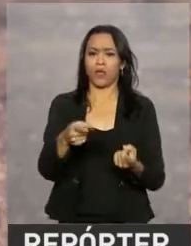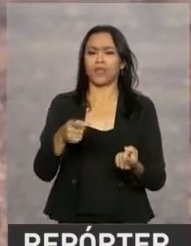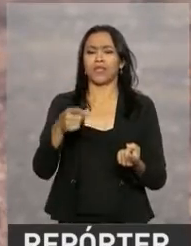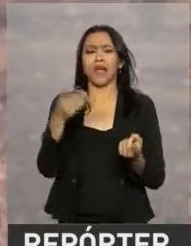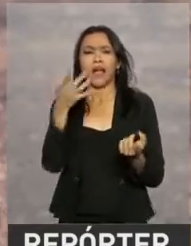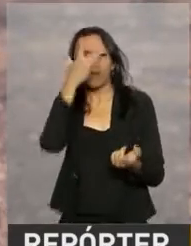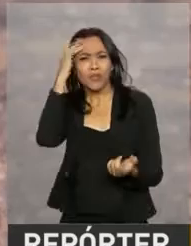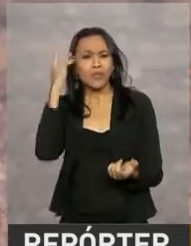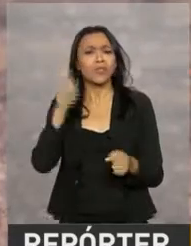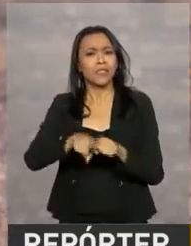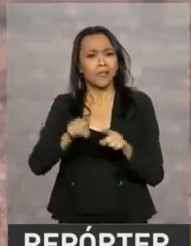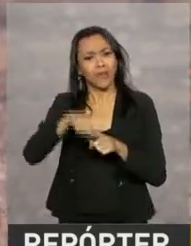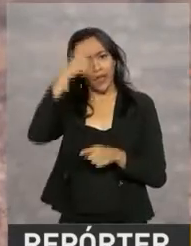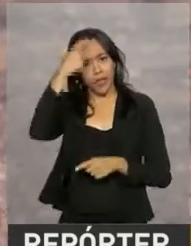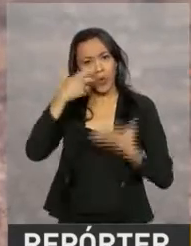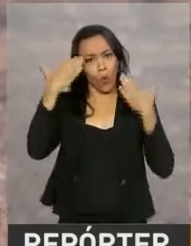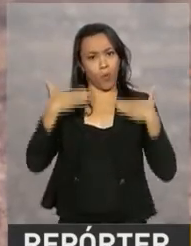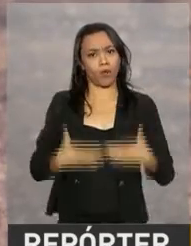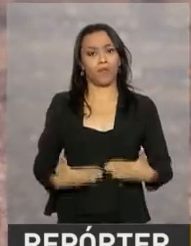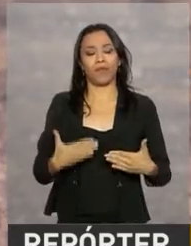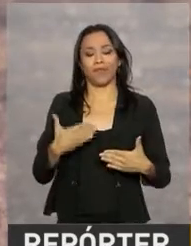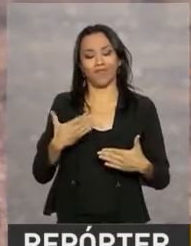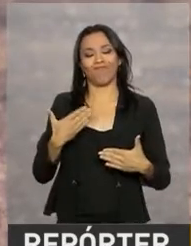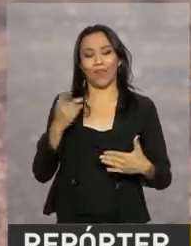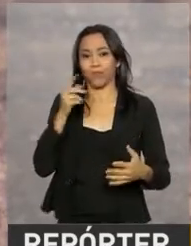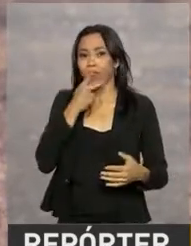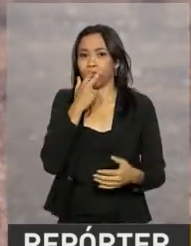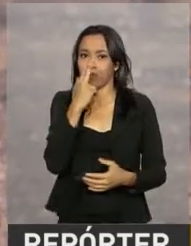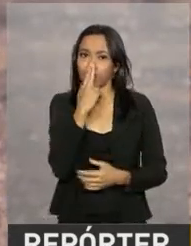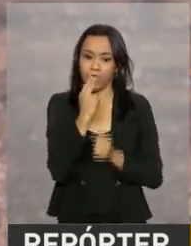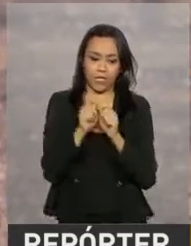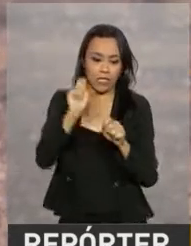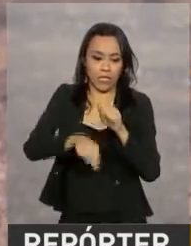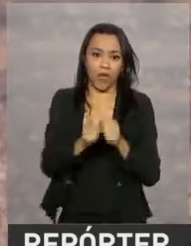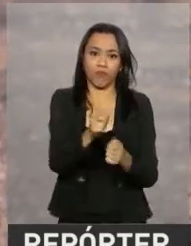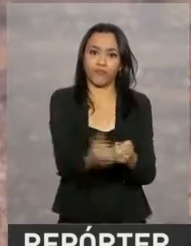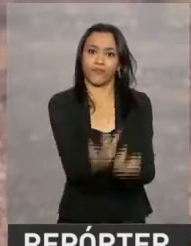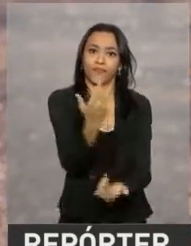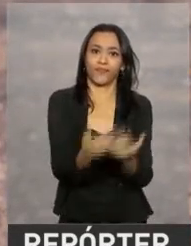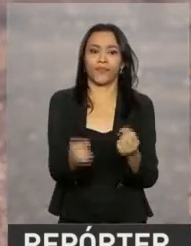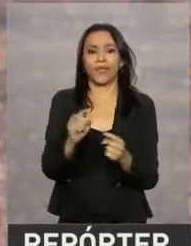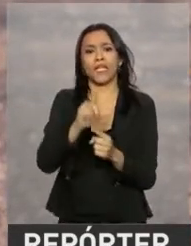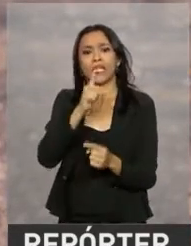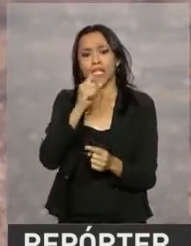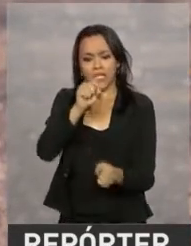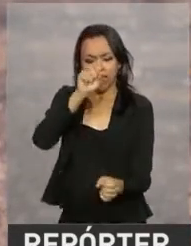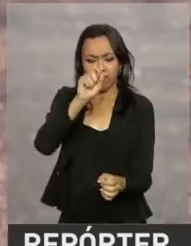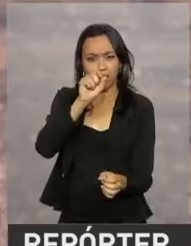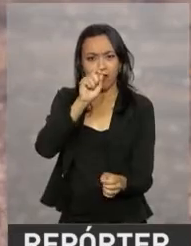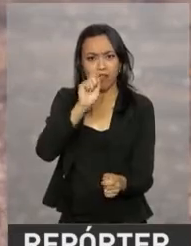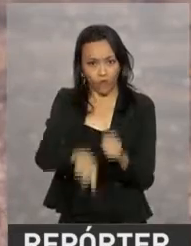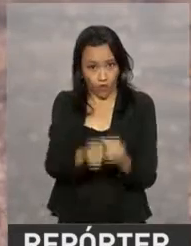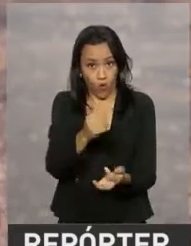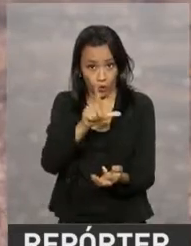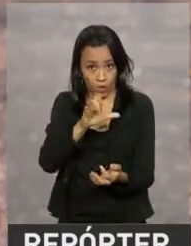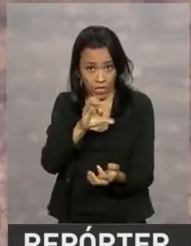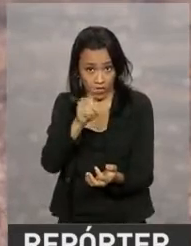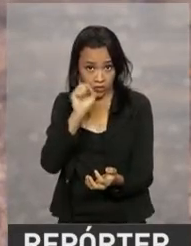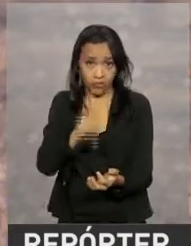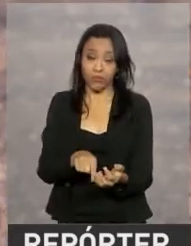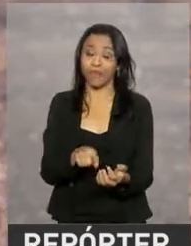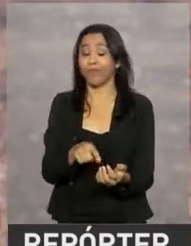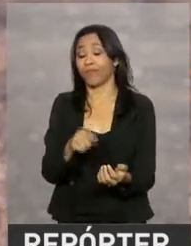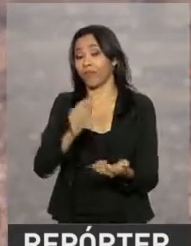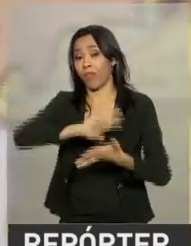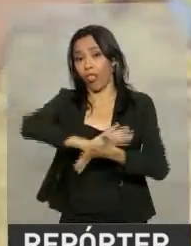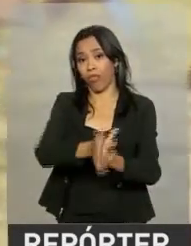ações das pessoas contribuem muito para o aumento dos incêndios. Jogar bitucas de cigarro ou queimar lixo, por exemplo, pode causar queimadas e